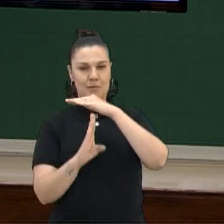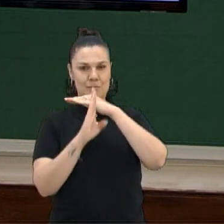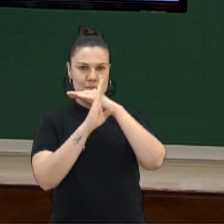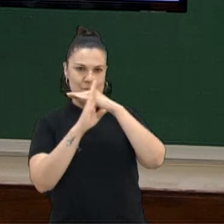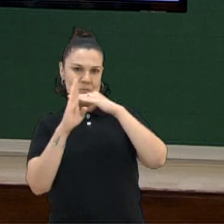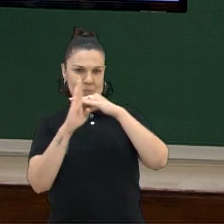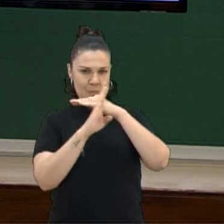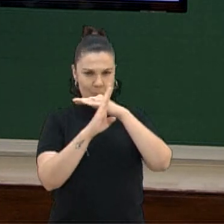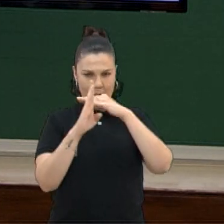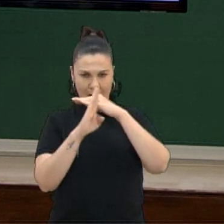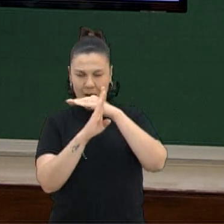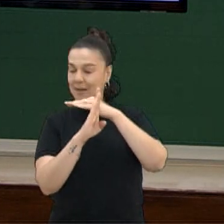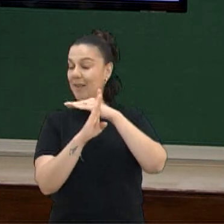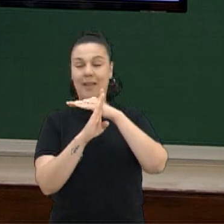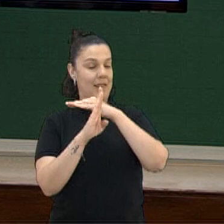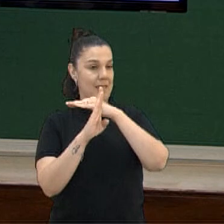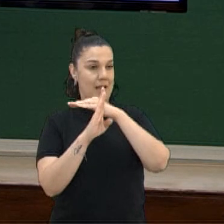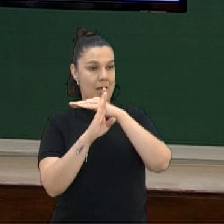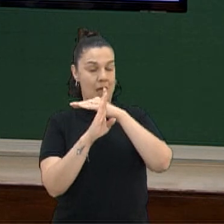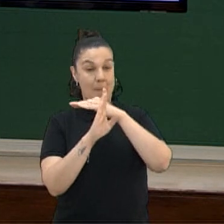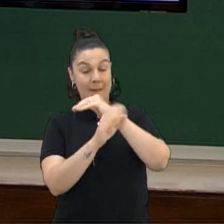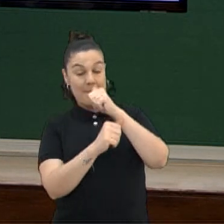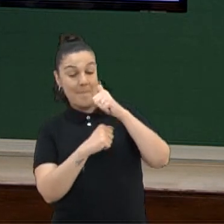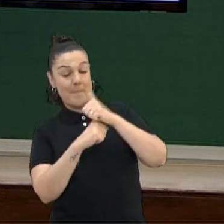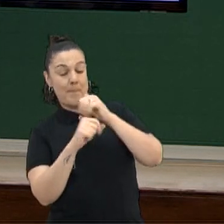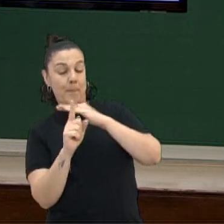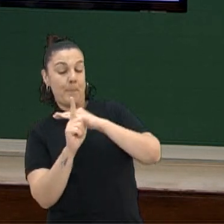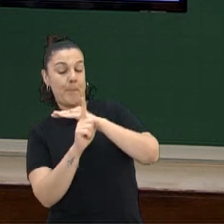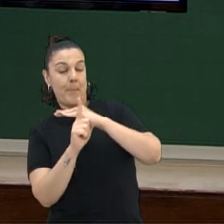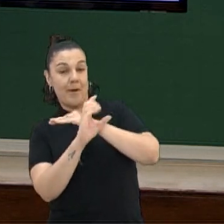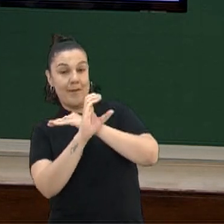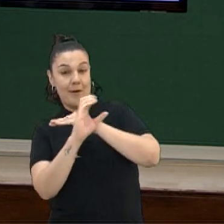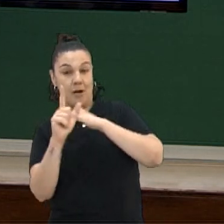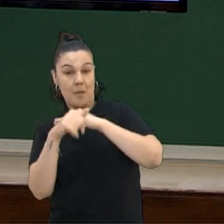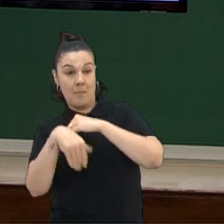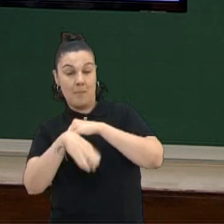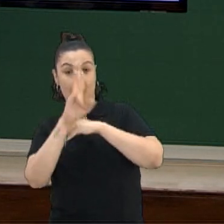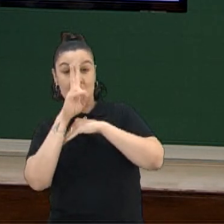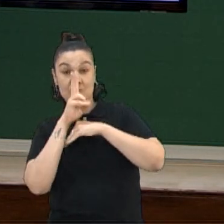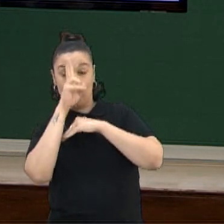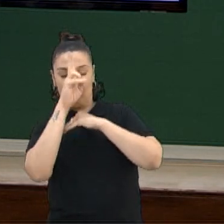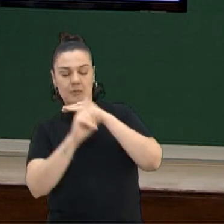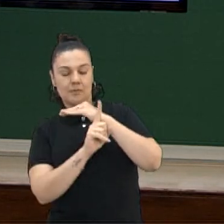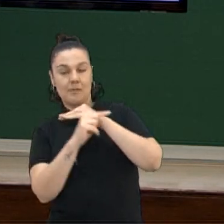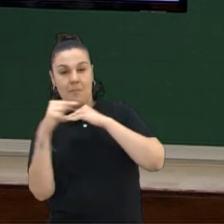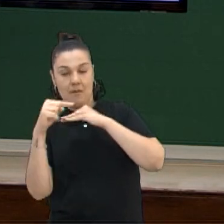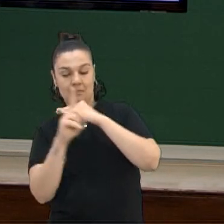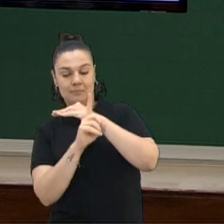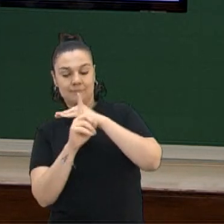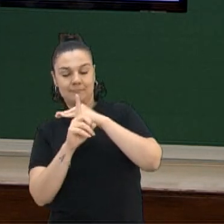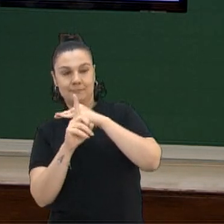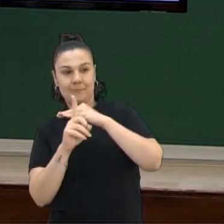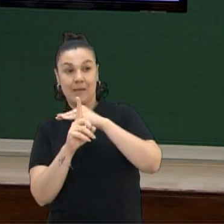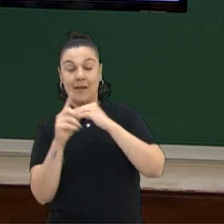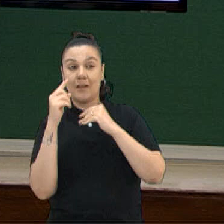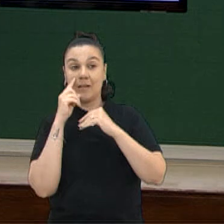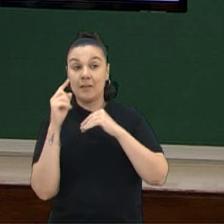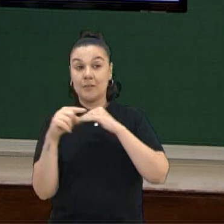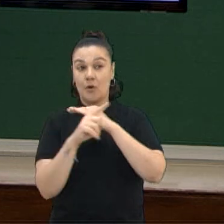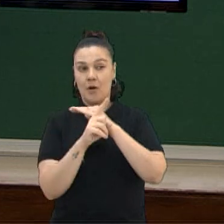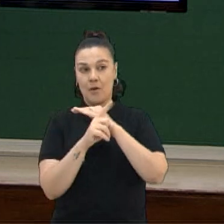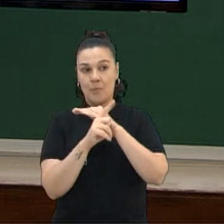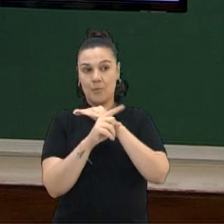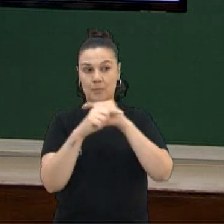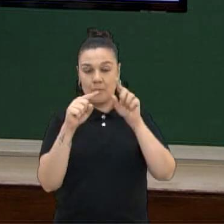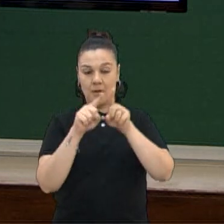sempre vão tender a ficar mais próximo daquele elemento mais eletronegativo. Sendo assim, galera, ó,